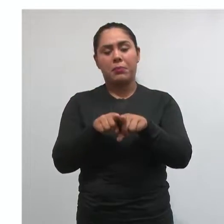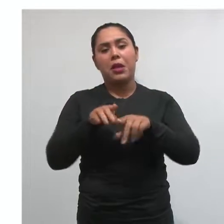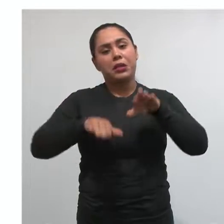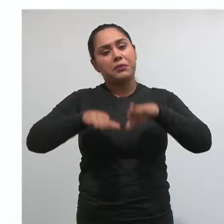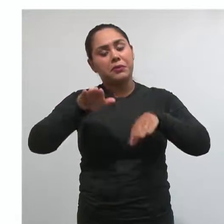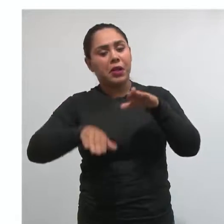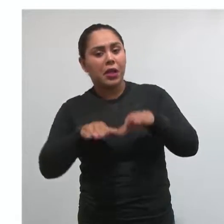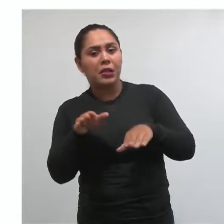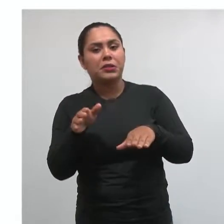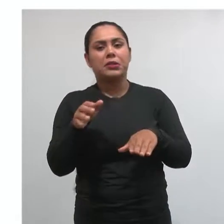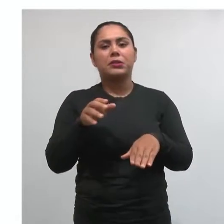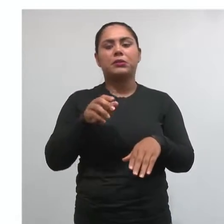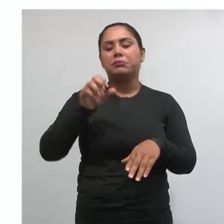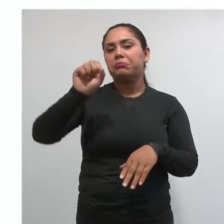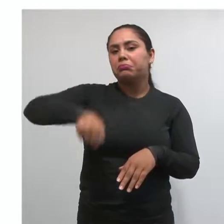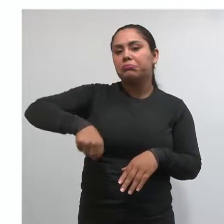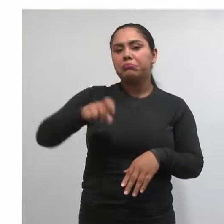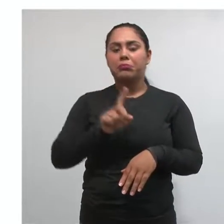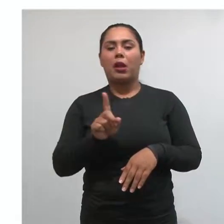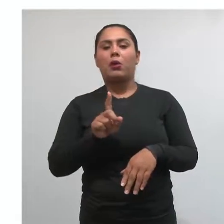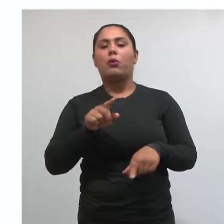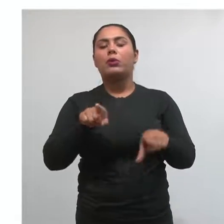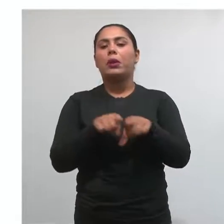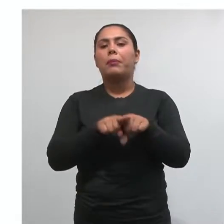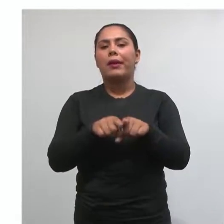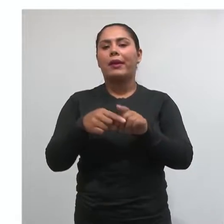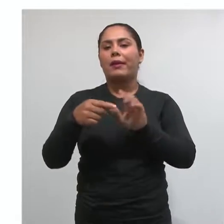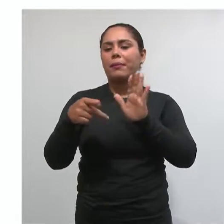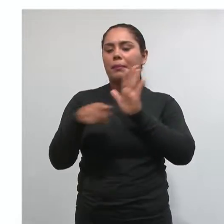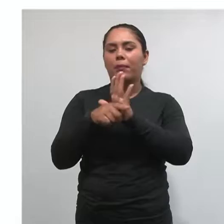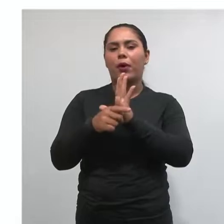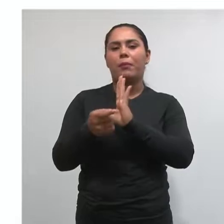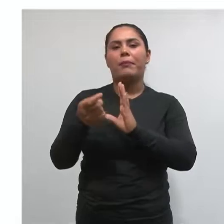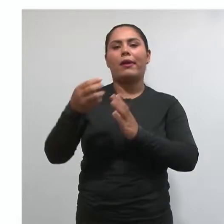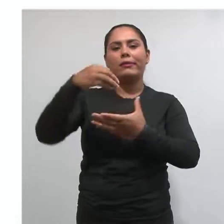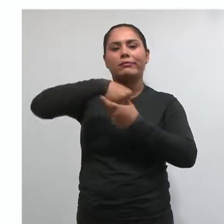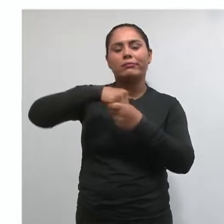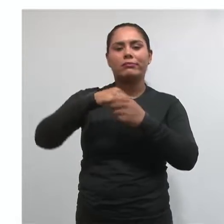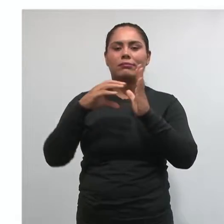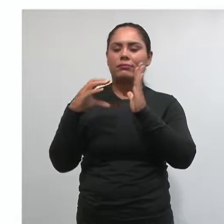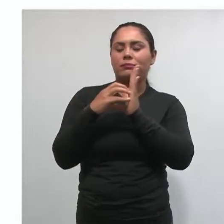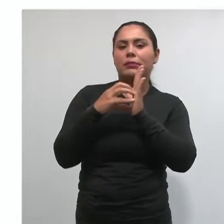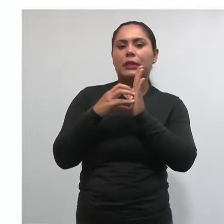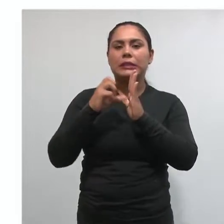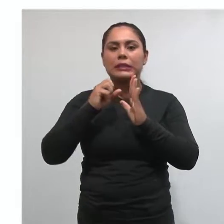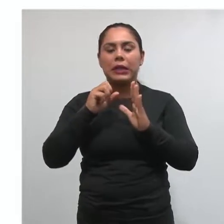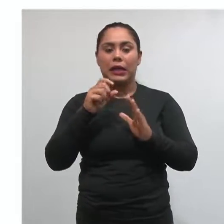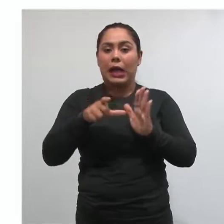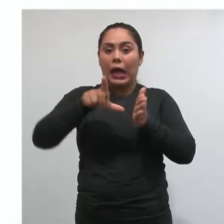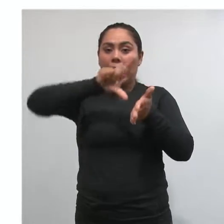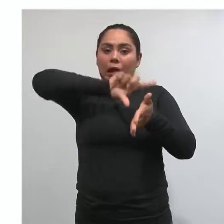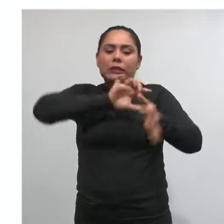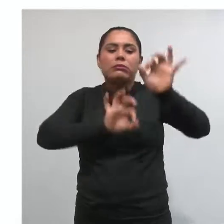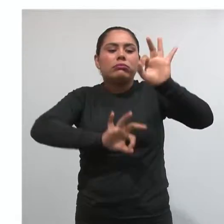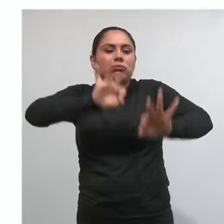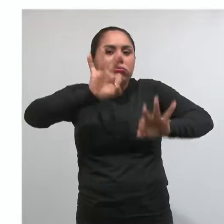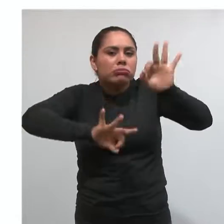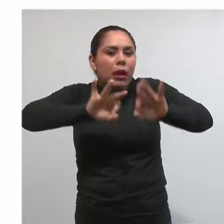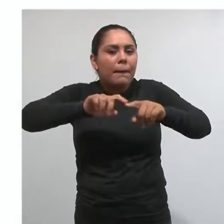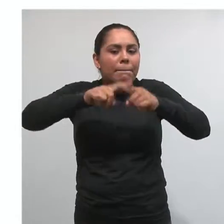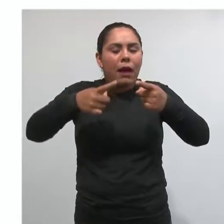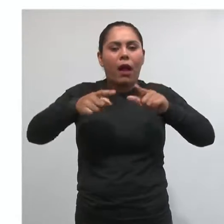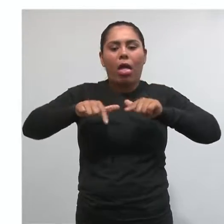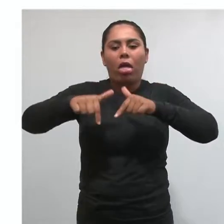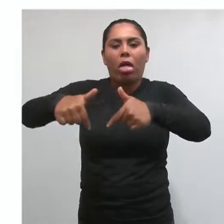do planejamento, né, em detrimento da própria implementação da política. Então, se planeja muito, né, mas na hora de